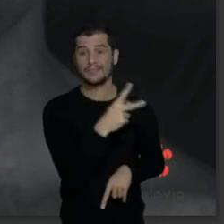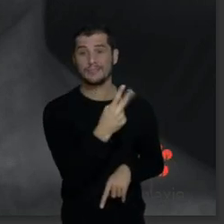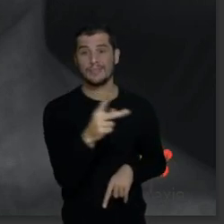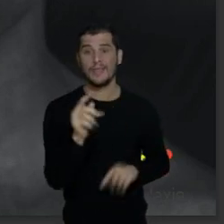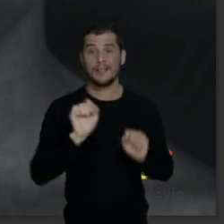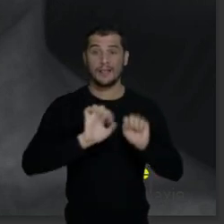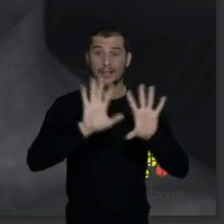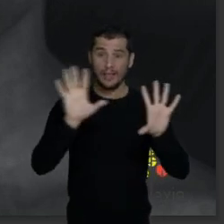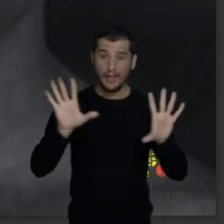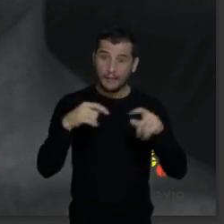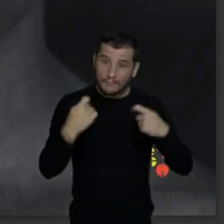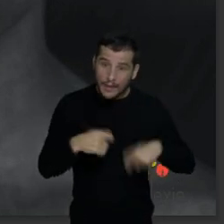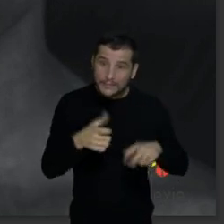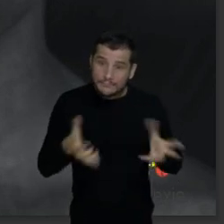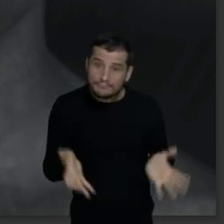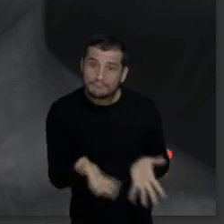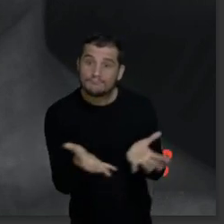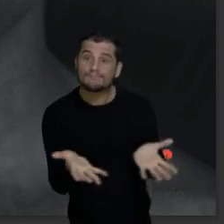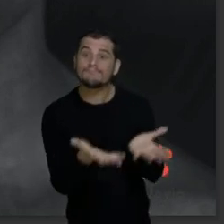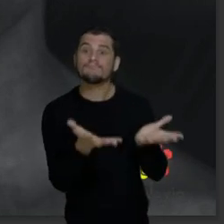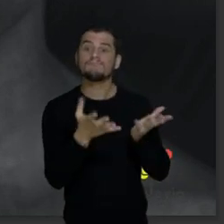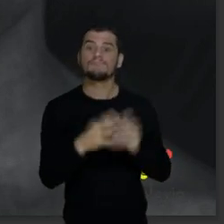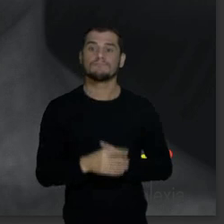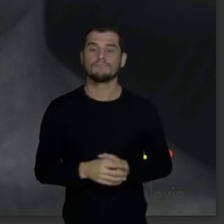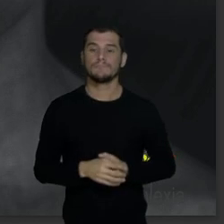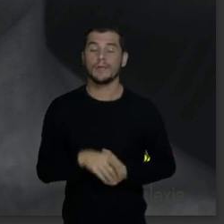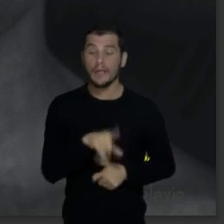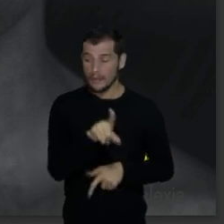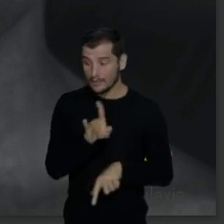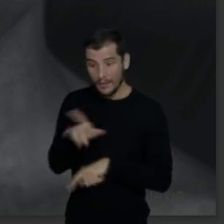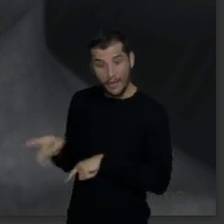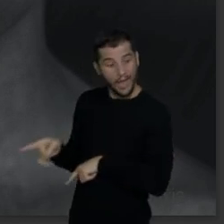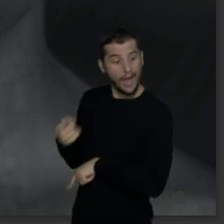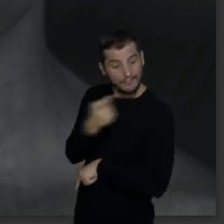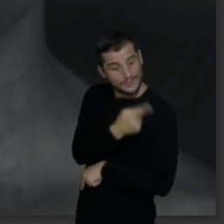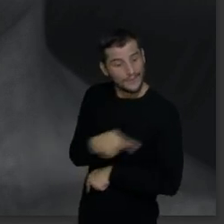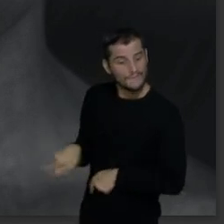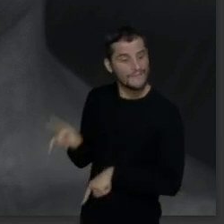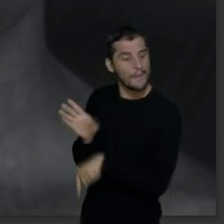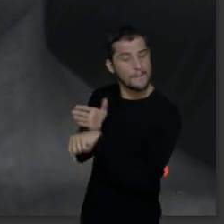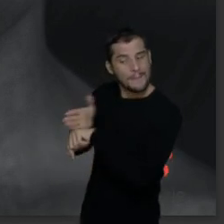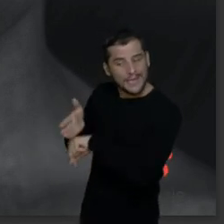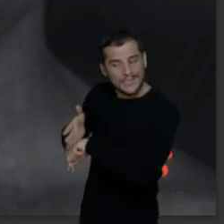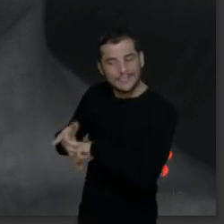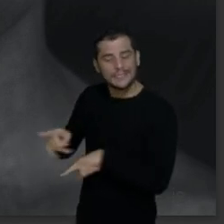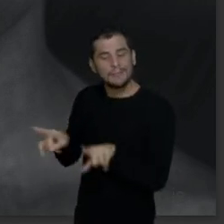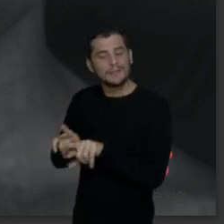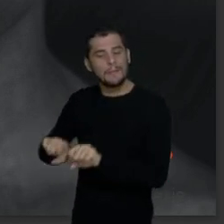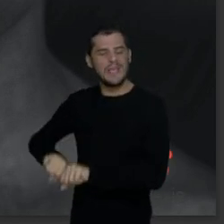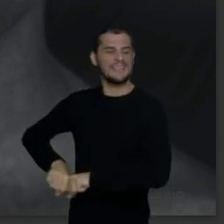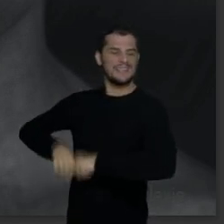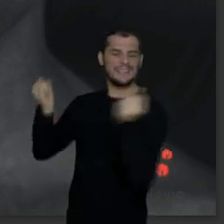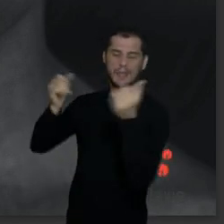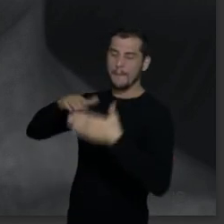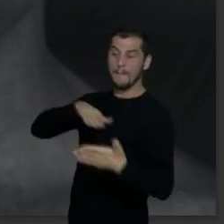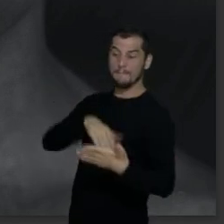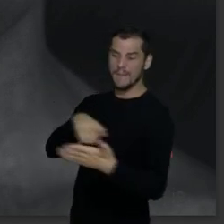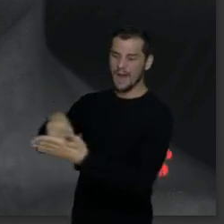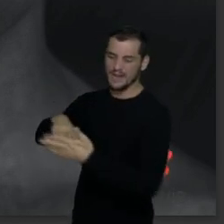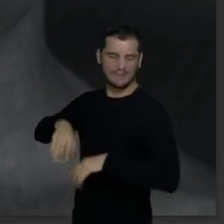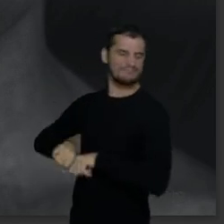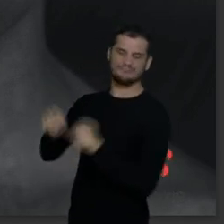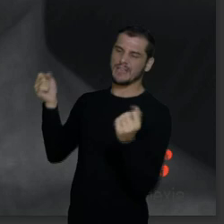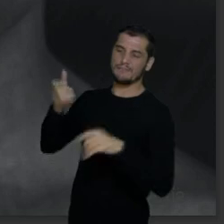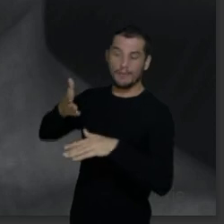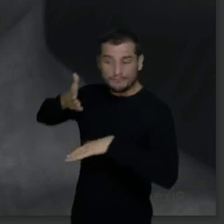encorajar sugerir e encorajar a participar ativamente a superar as barreiras a perseverar Porque a partir do momento que